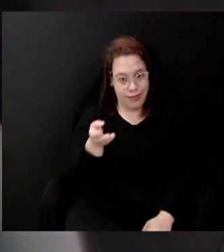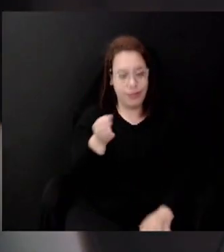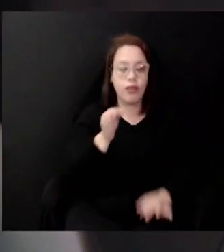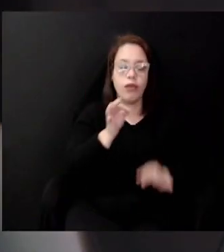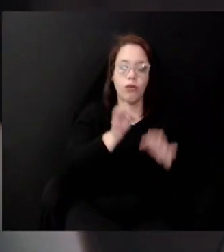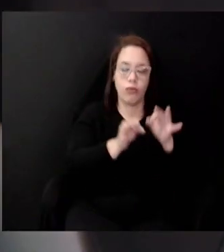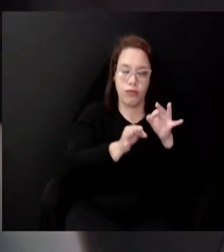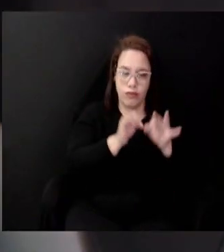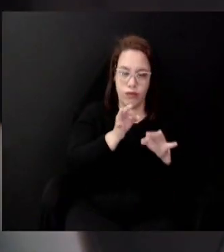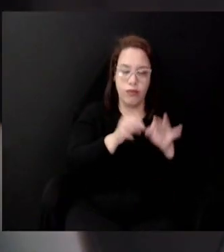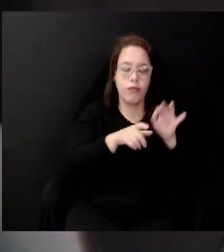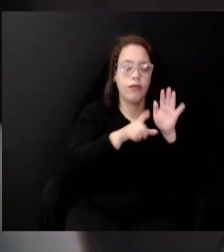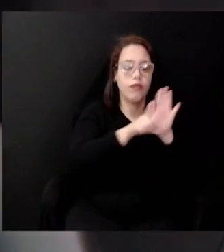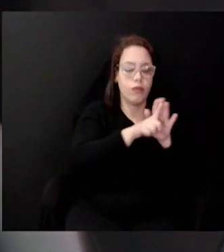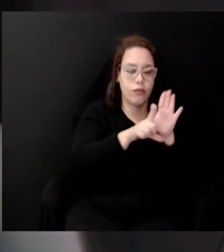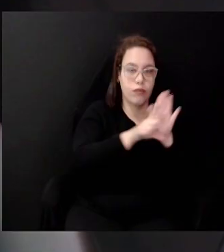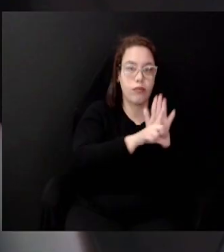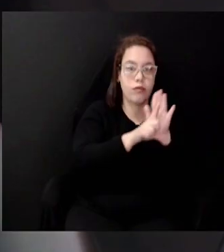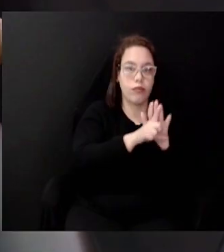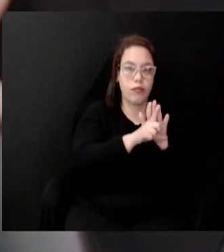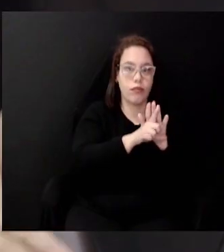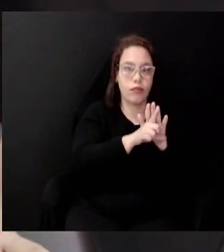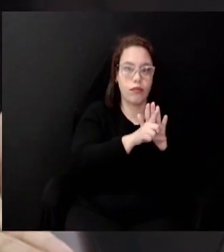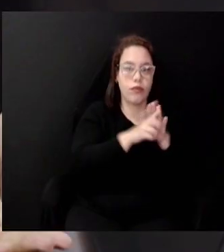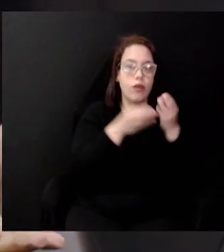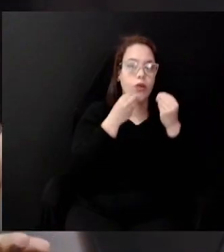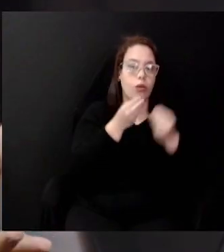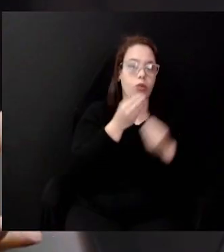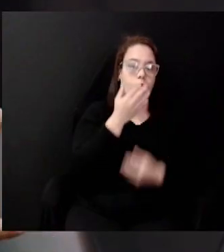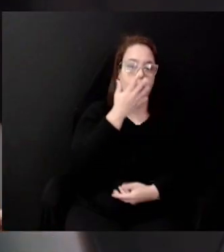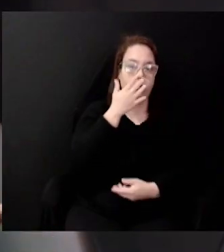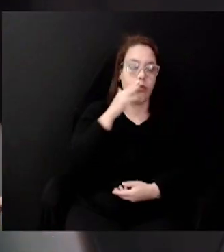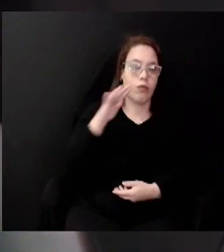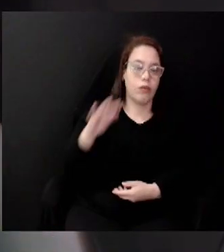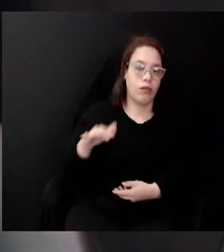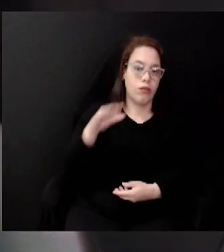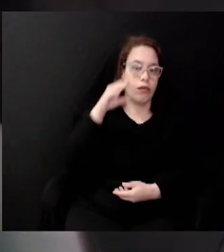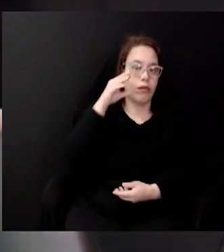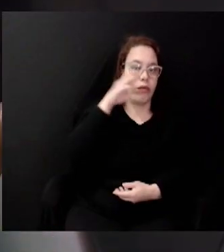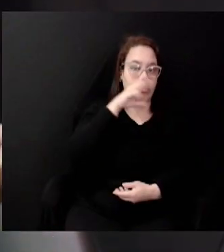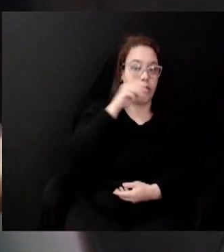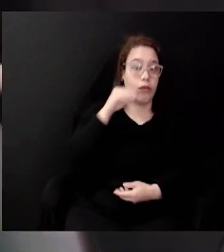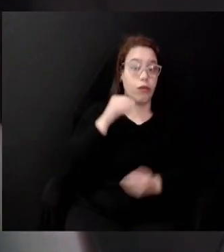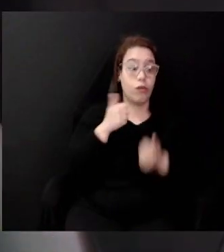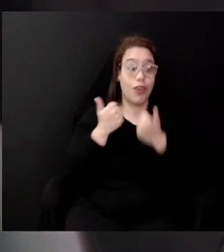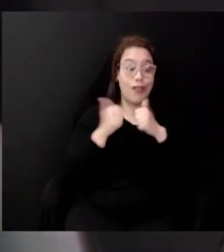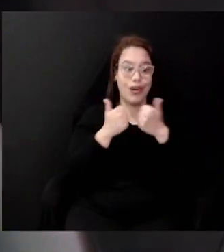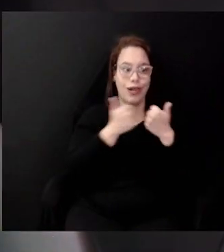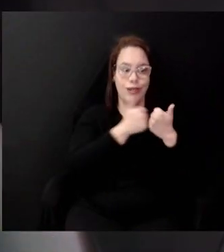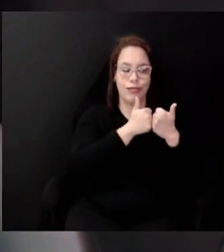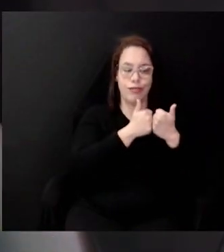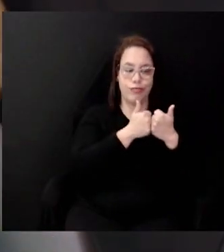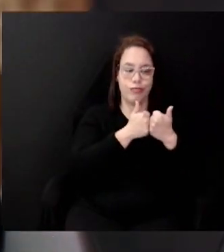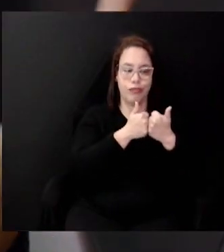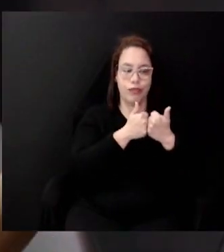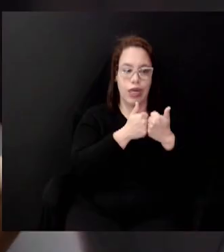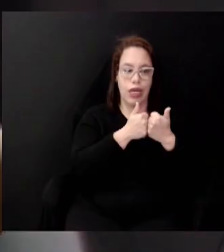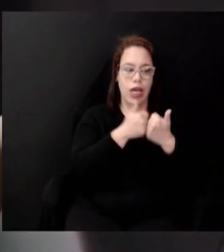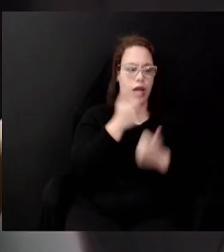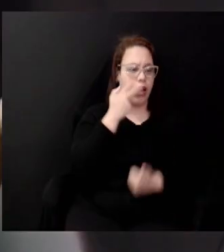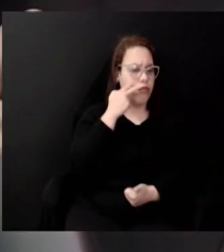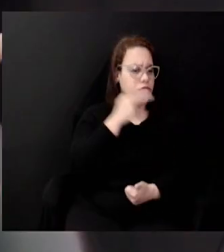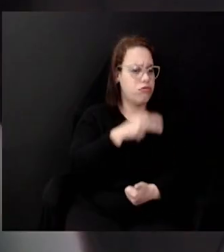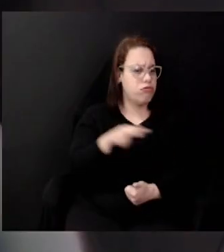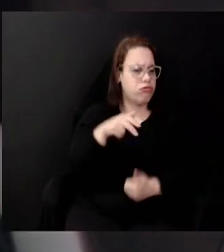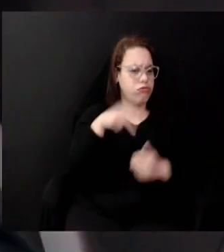lei por trás daquilo que está ali. E como que uma criança e um adolescente vai avaliar isso, né? sem a supervisão dos pais, se os próprios pais não